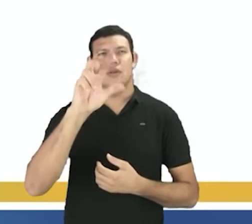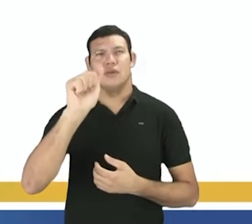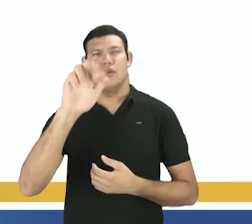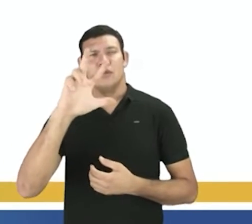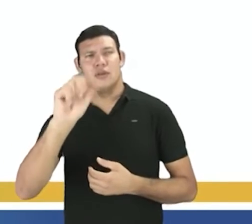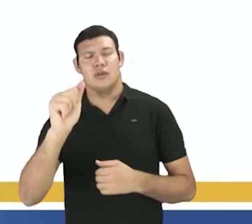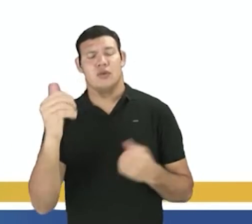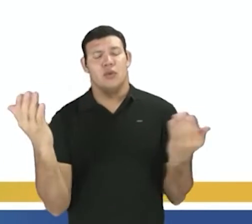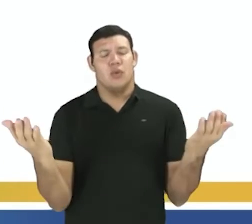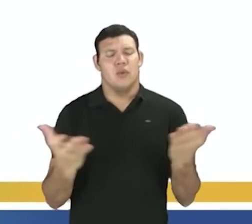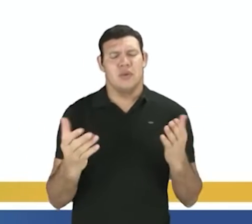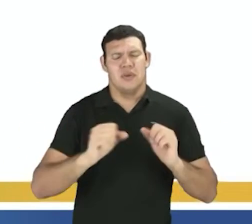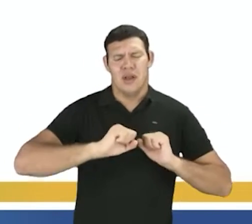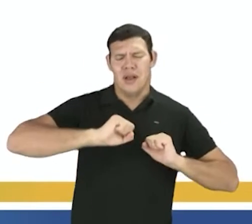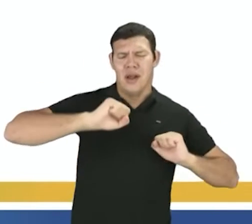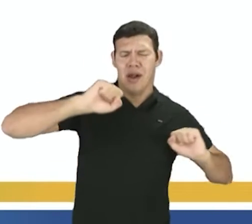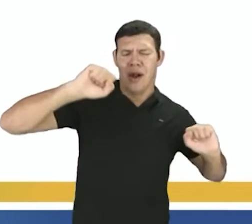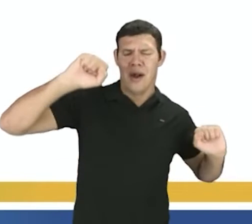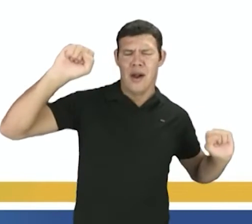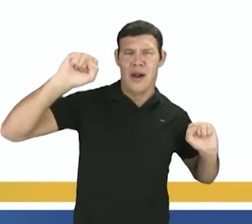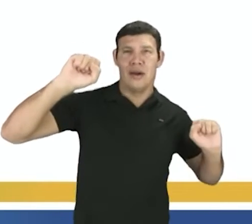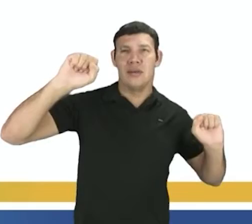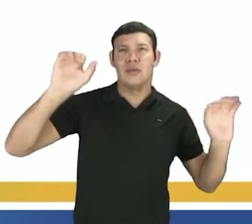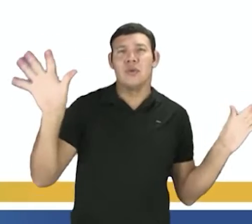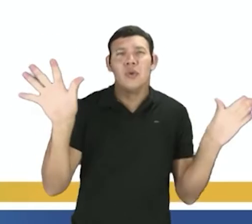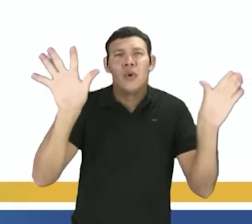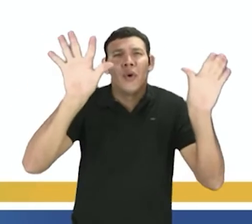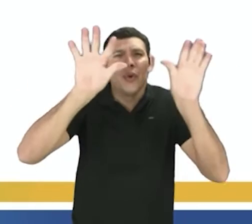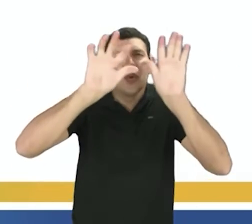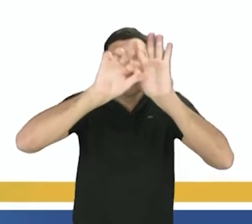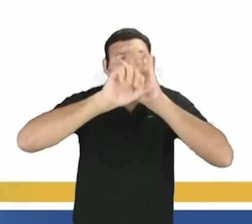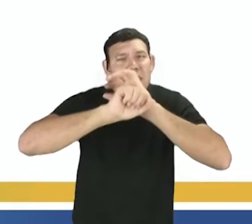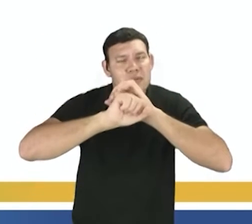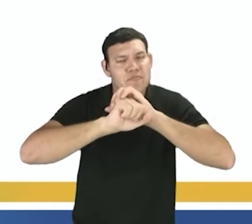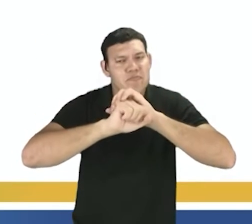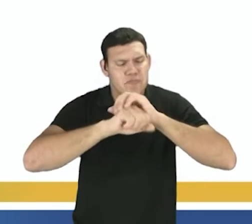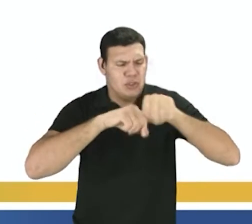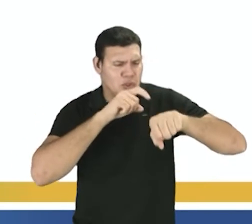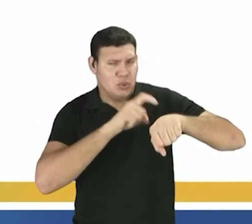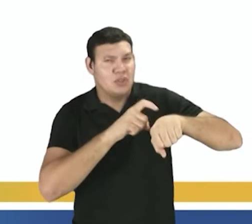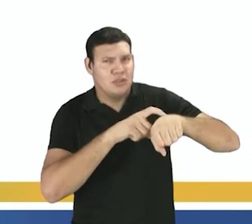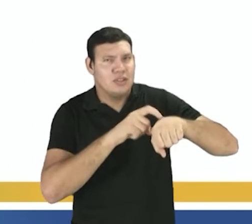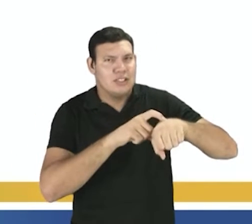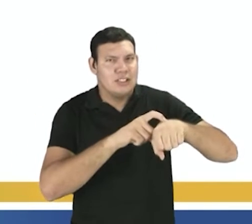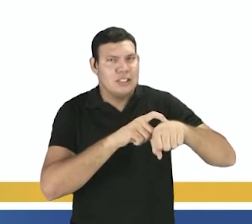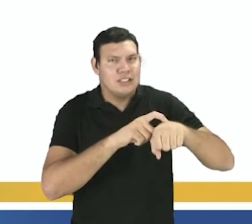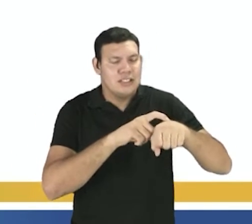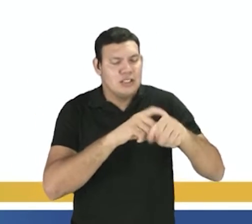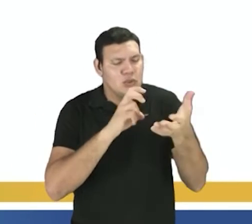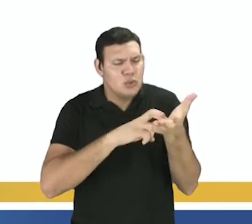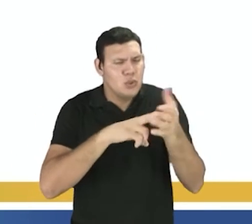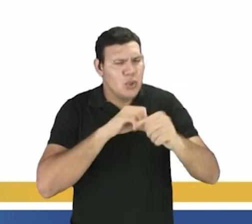Quando hoje acordei, ainda fazia escuro, embora a manhã já estivesse